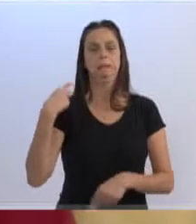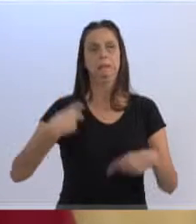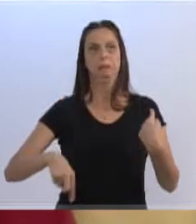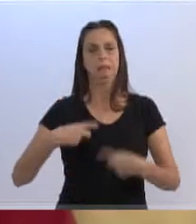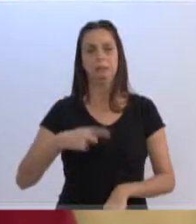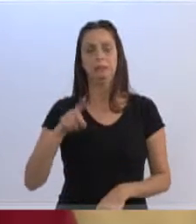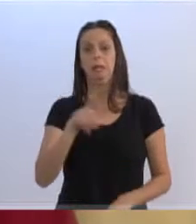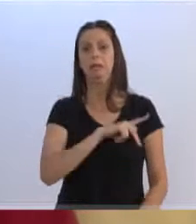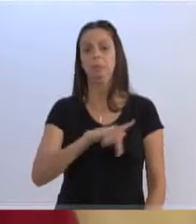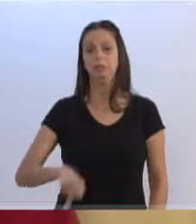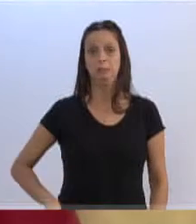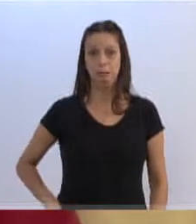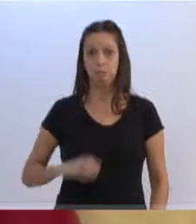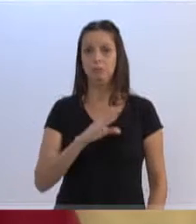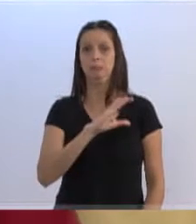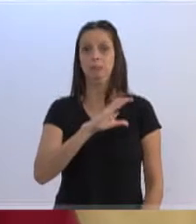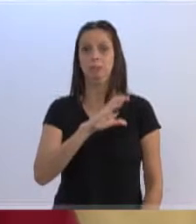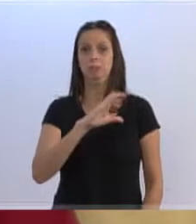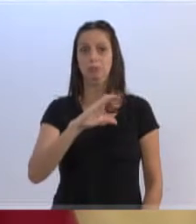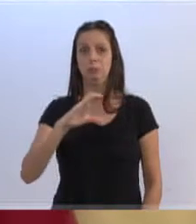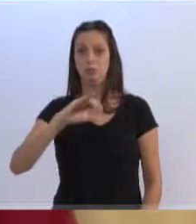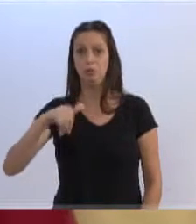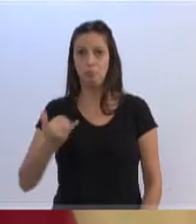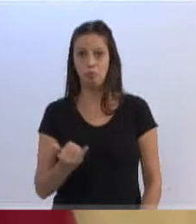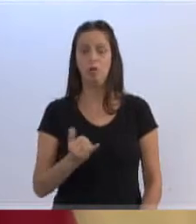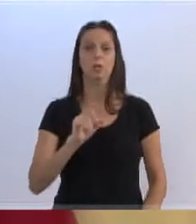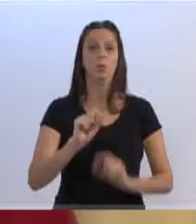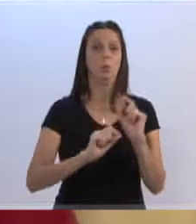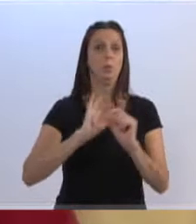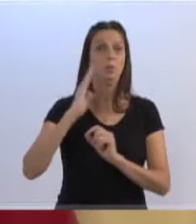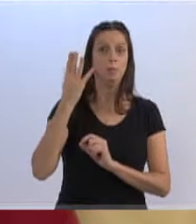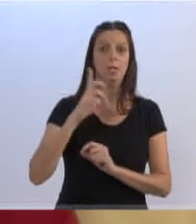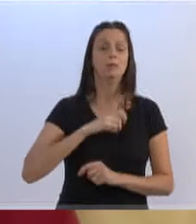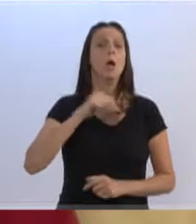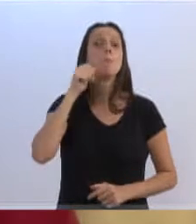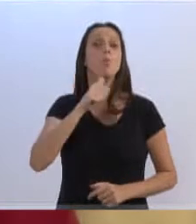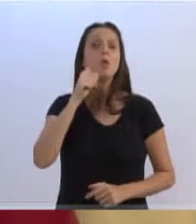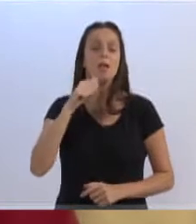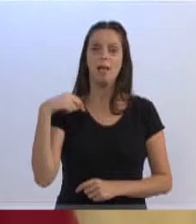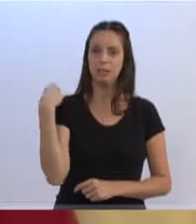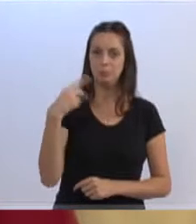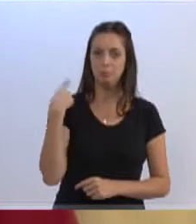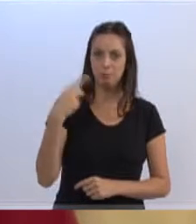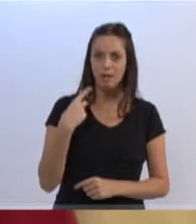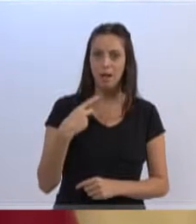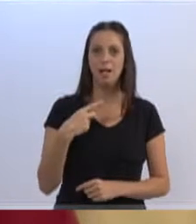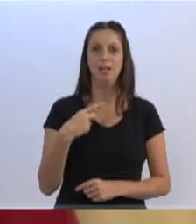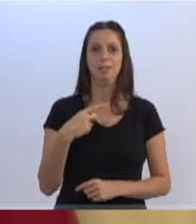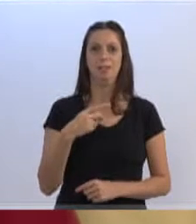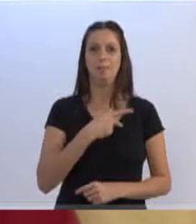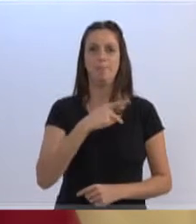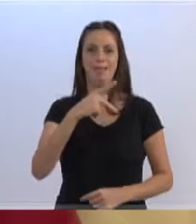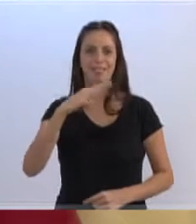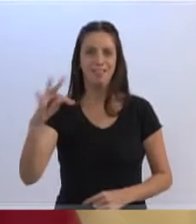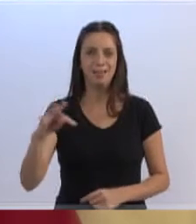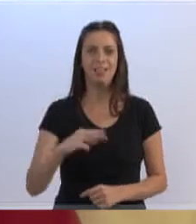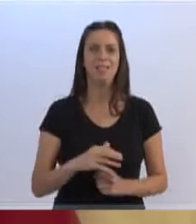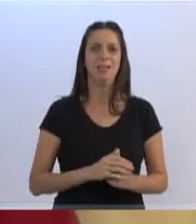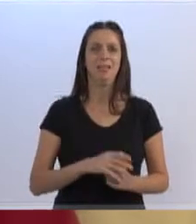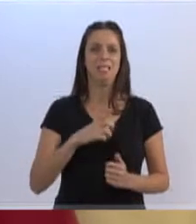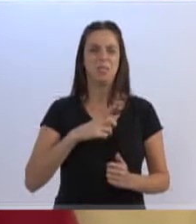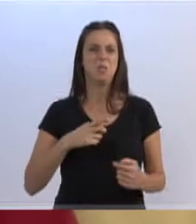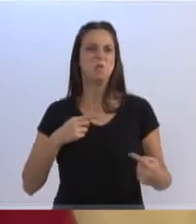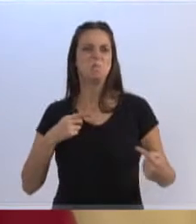aquele presidente da CCJ, o que ele enfrentou com aquelas deputadas, especialmente aquelas deputadas petistas, aquela